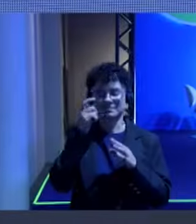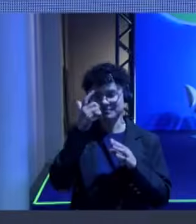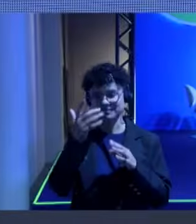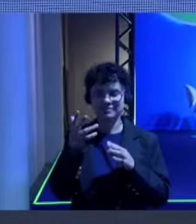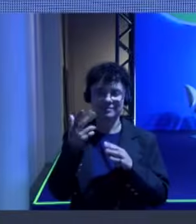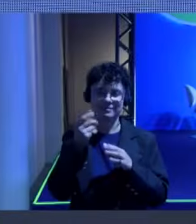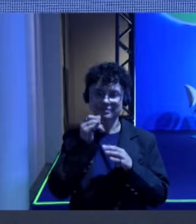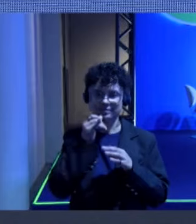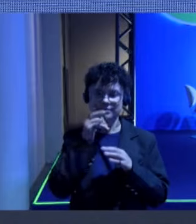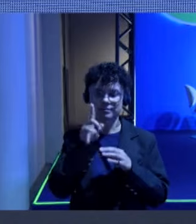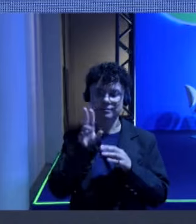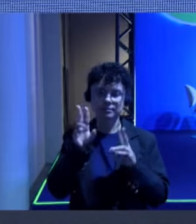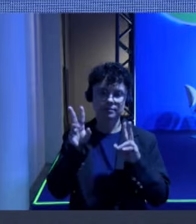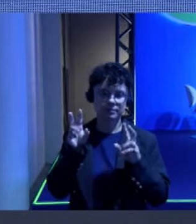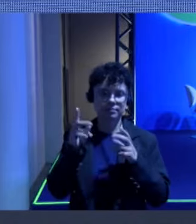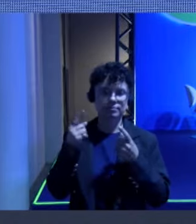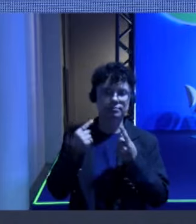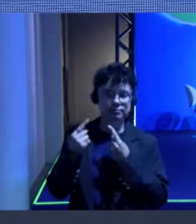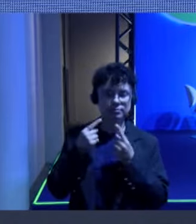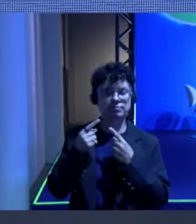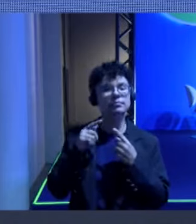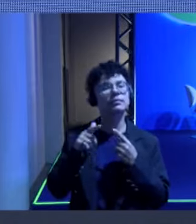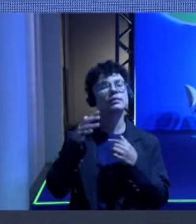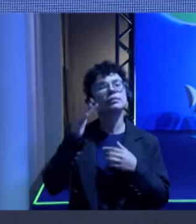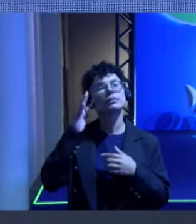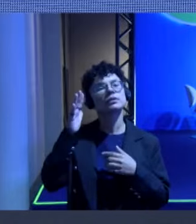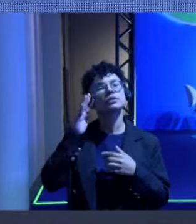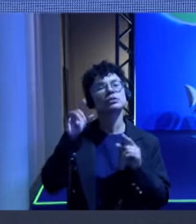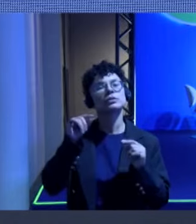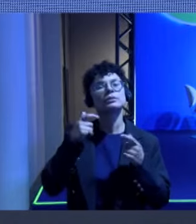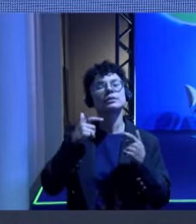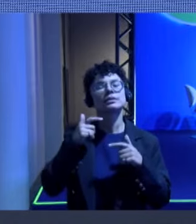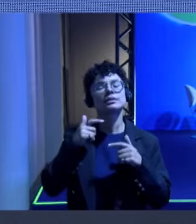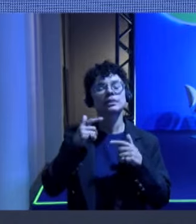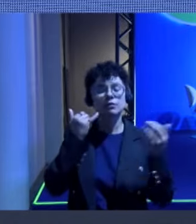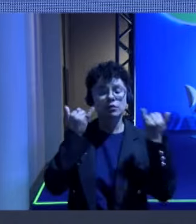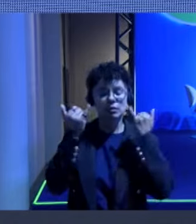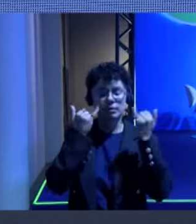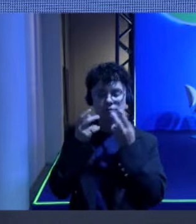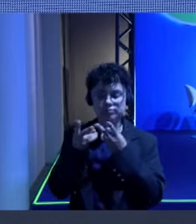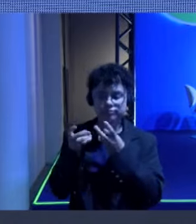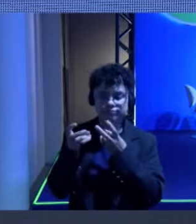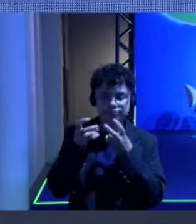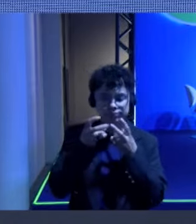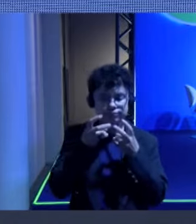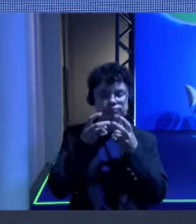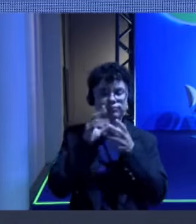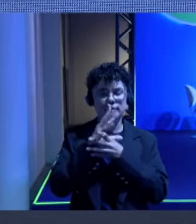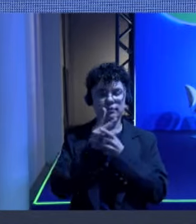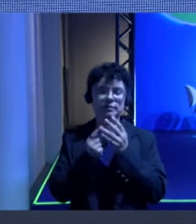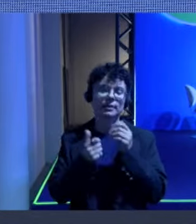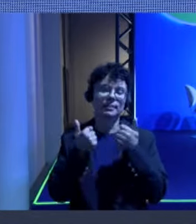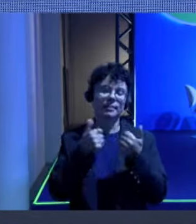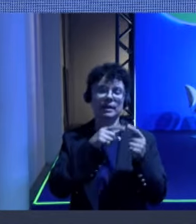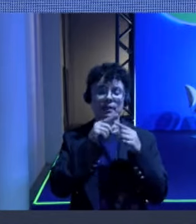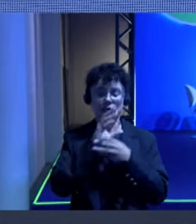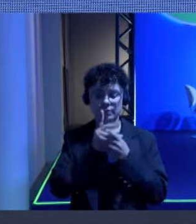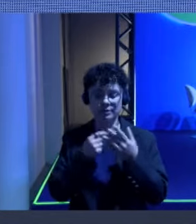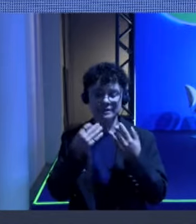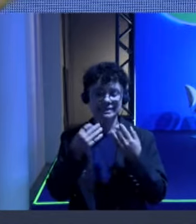Toda vez que a gente discute IA, o que fica muito na minha cabeça e o que eu vejo, tem que trabalhar muito bem os dados. Sem dúvida. Então, esse saneamento de dados, se ele não for